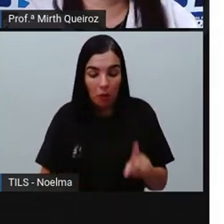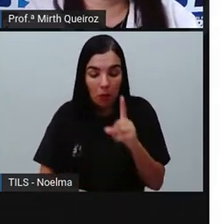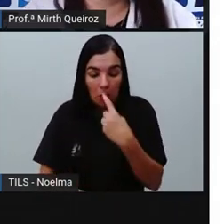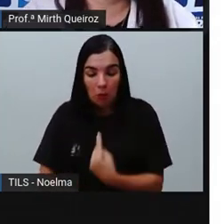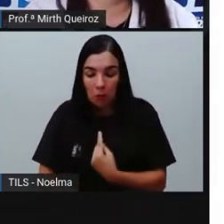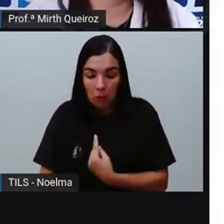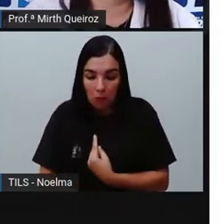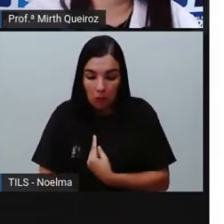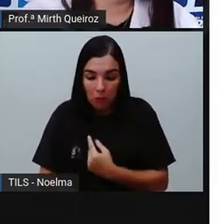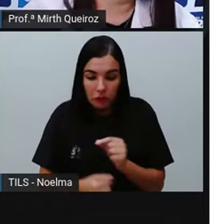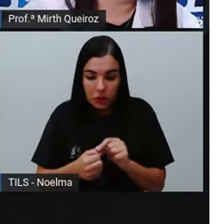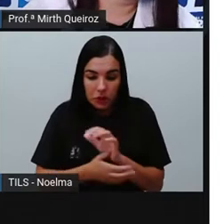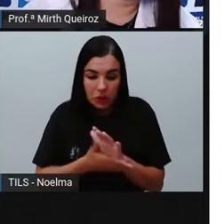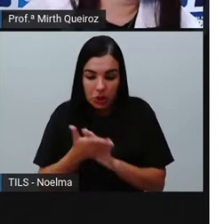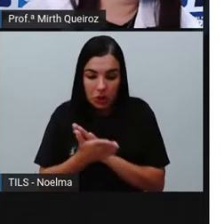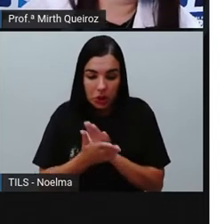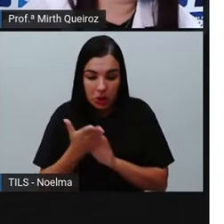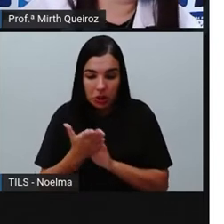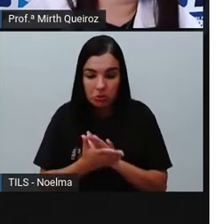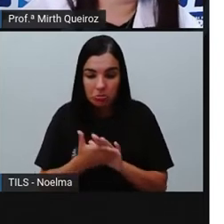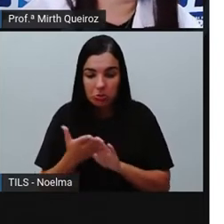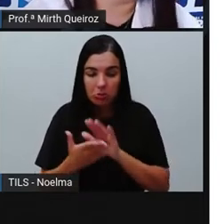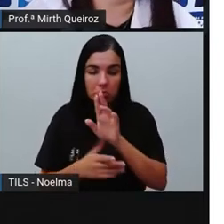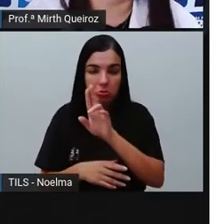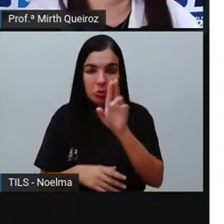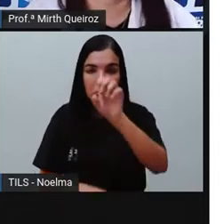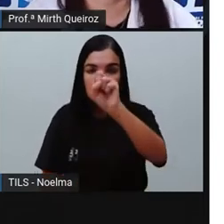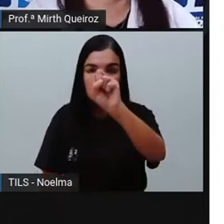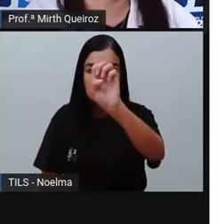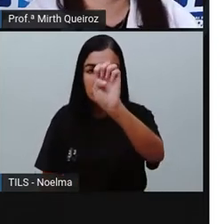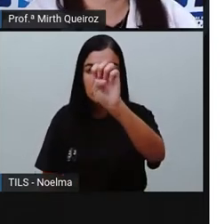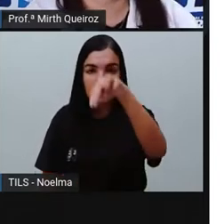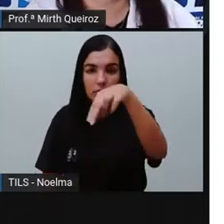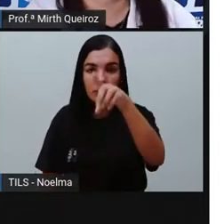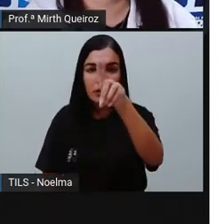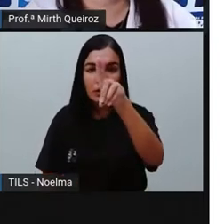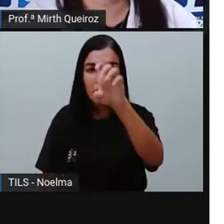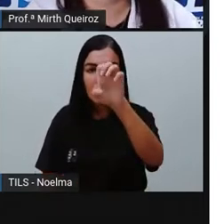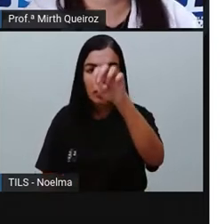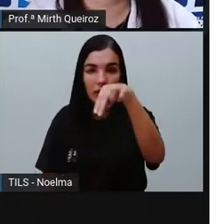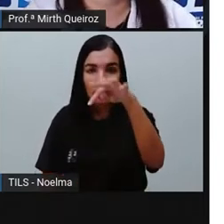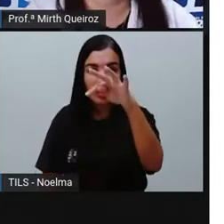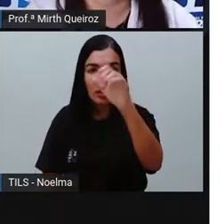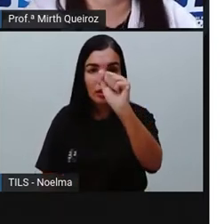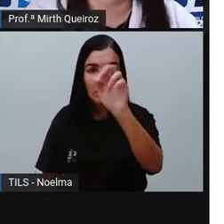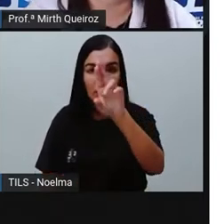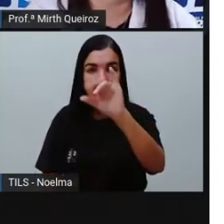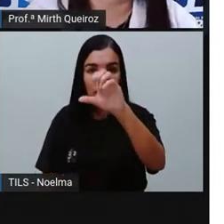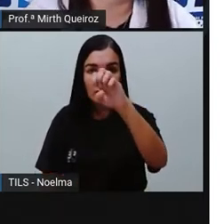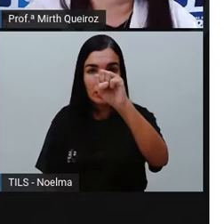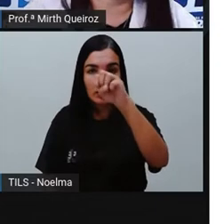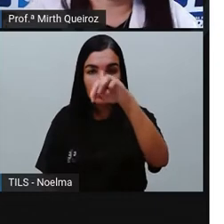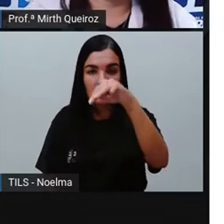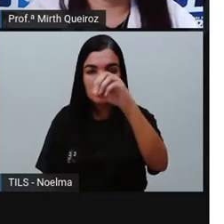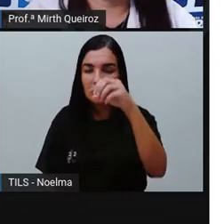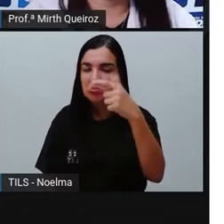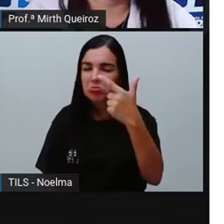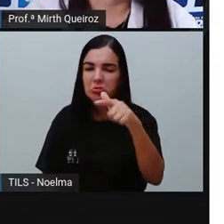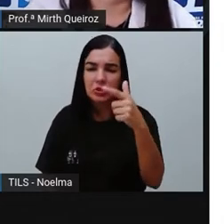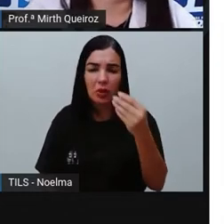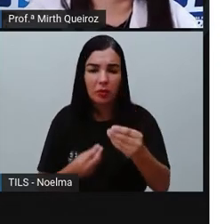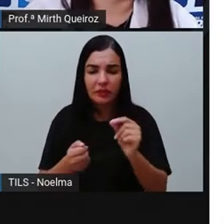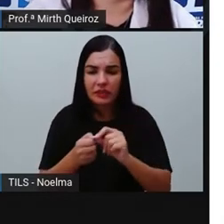que podem ser geradas a partir desse sedentarismo, da falta de atividade física.